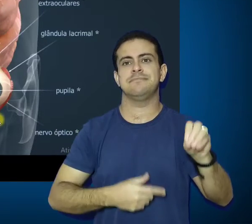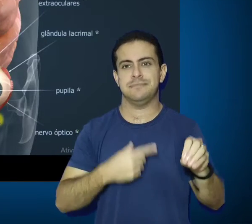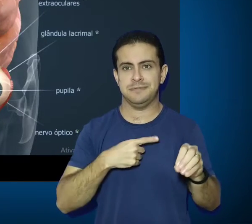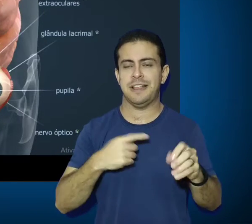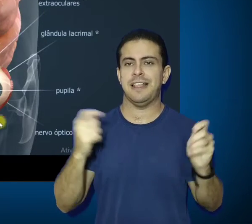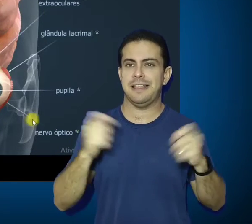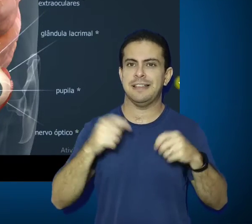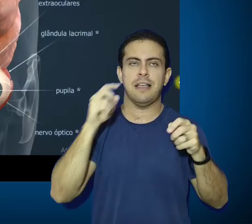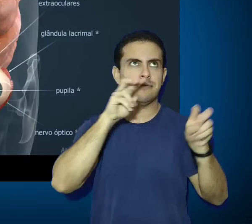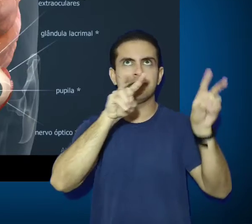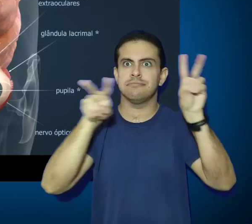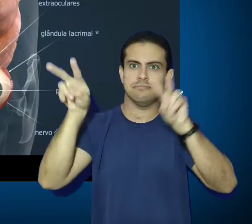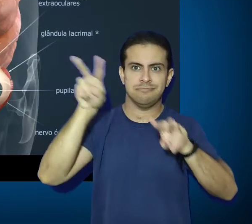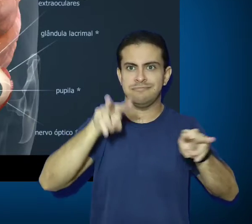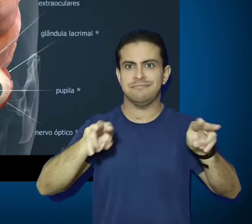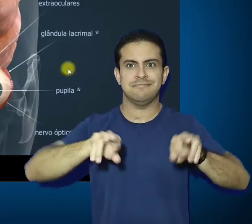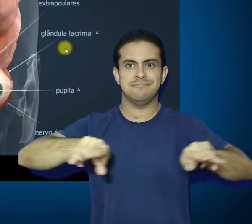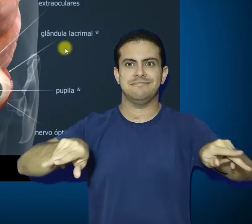possível.